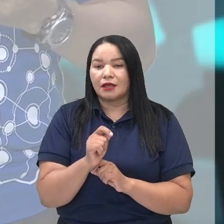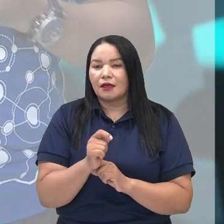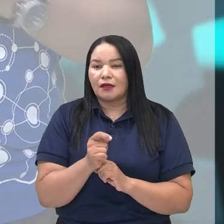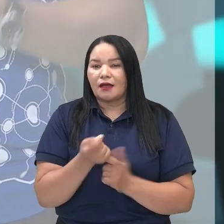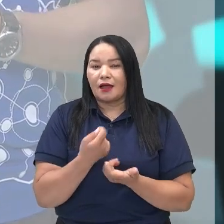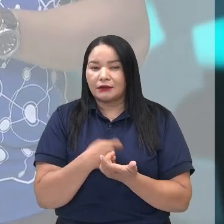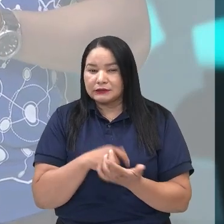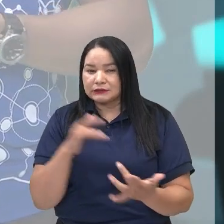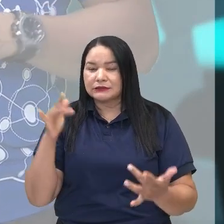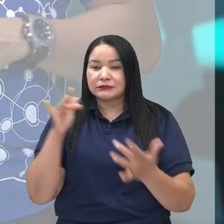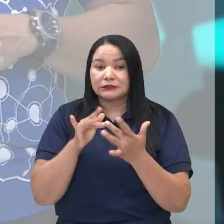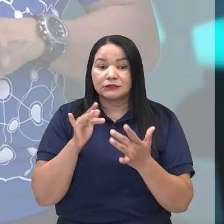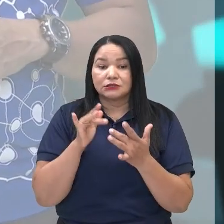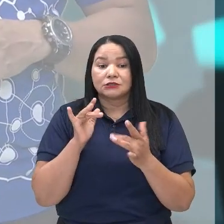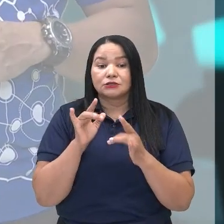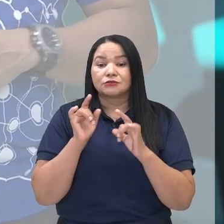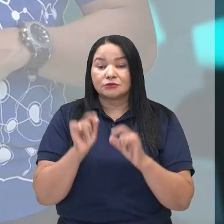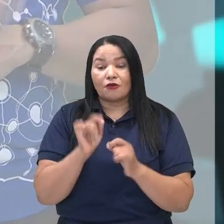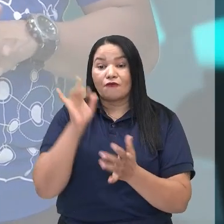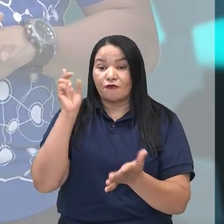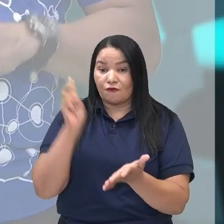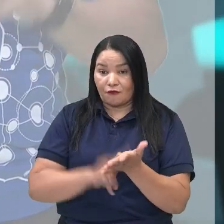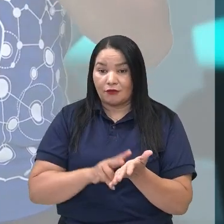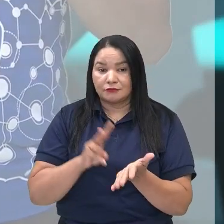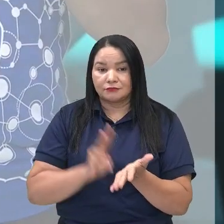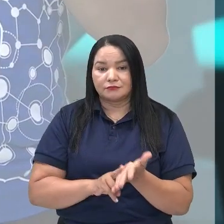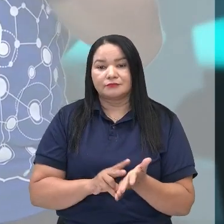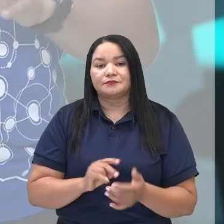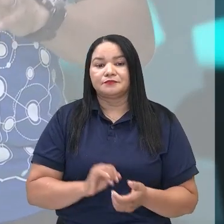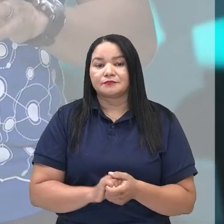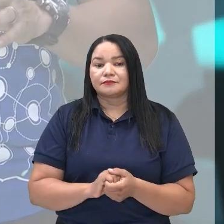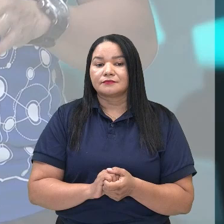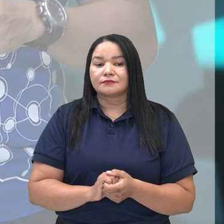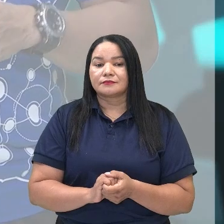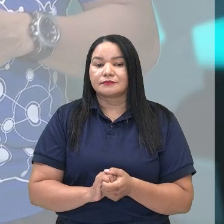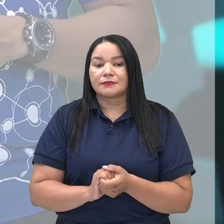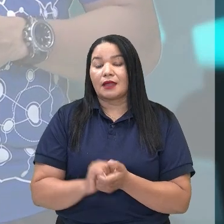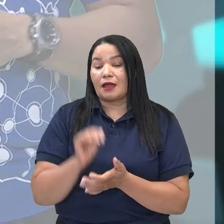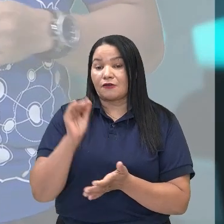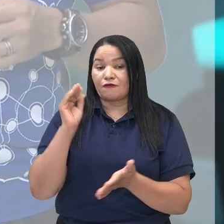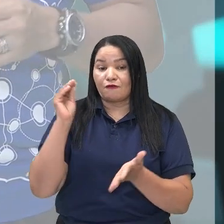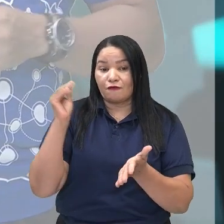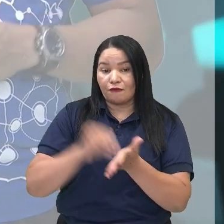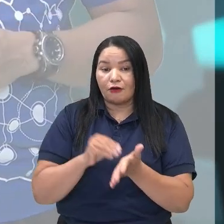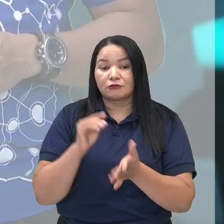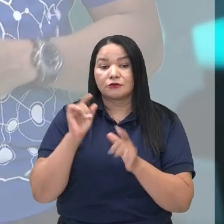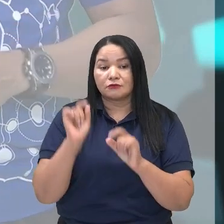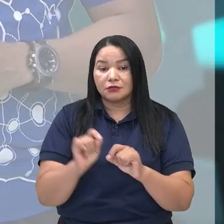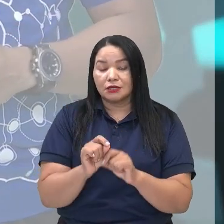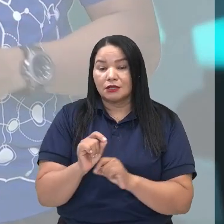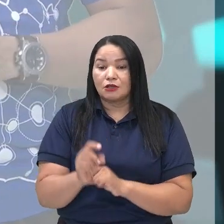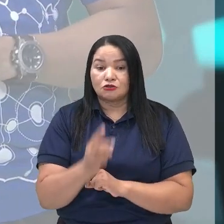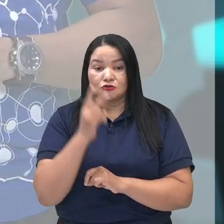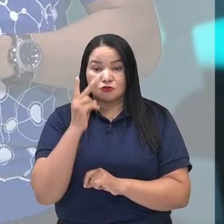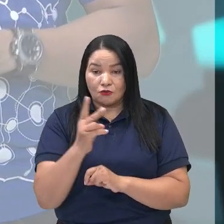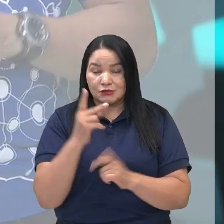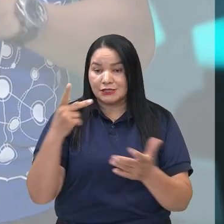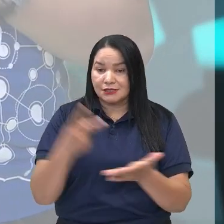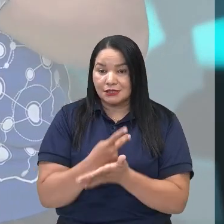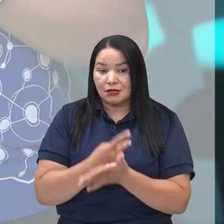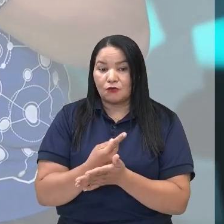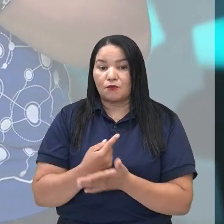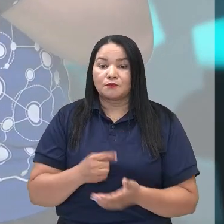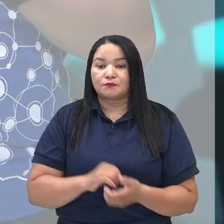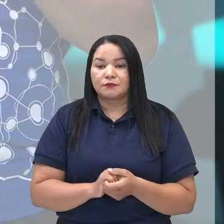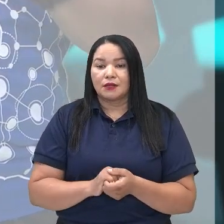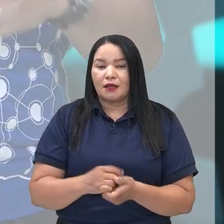o saque válido, tá bom? A gente vai considerar como falta. Falta dupla, quando o servidor comete 2 erros consecutivos,